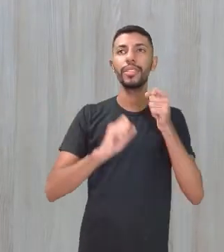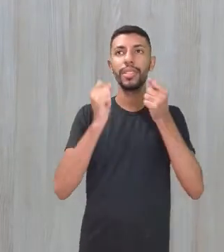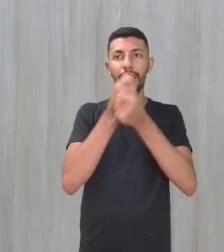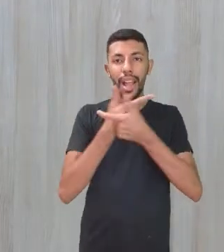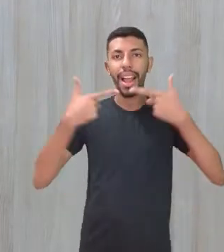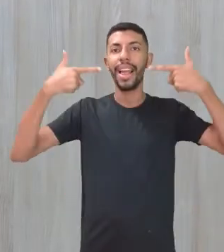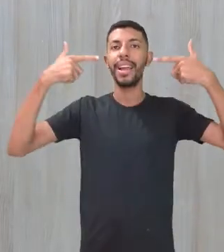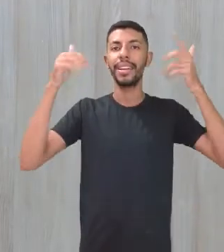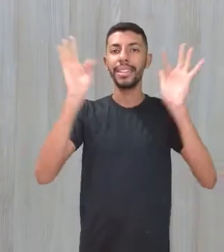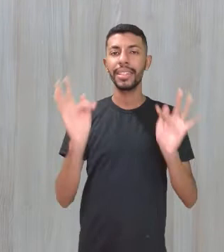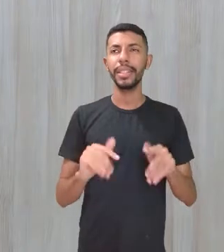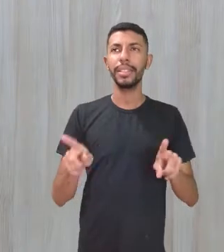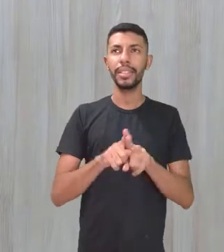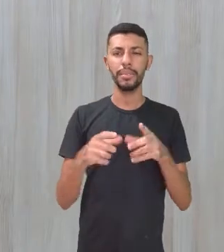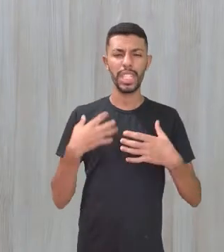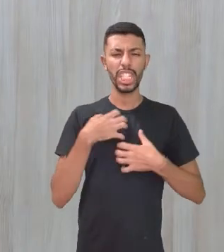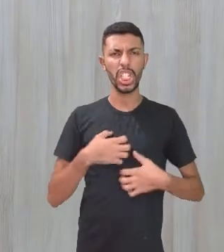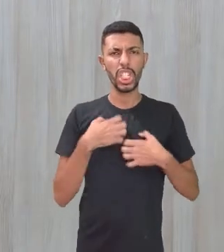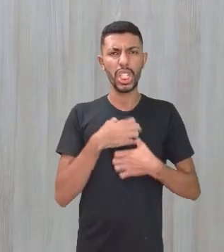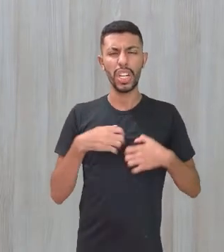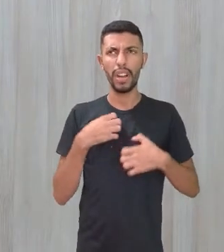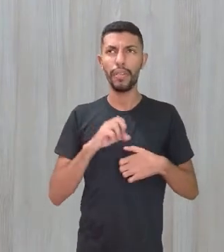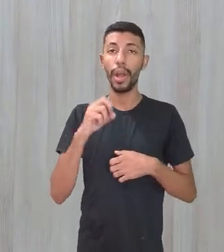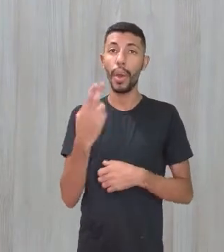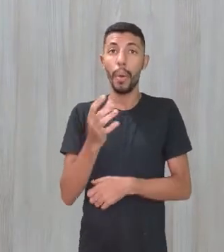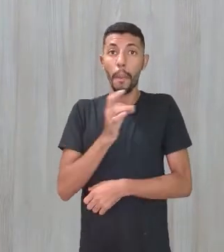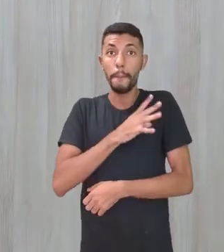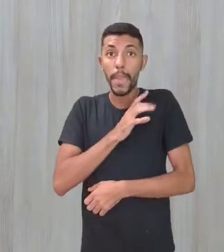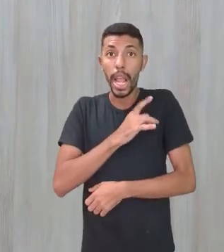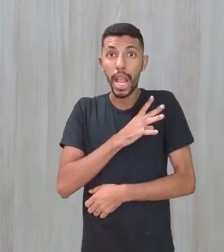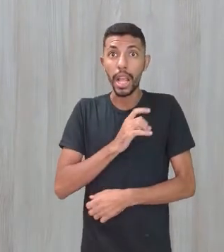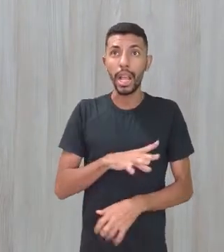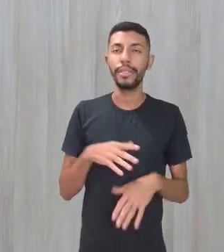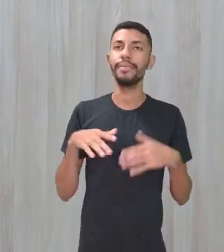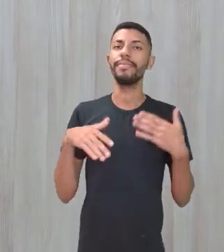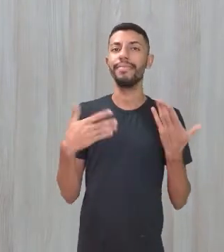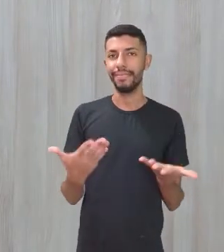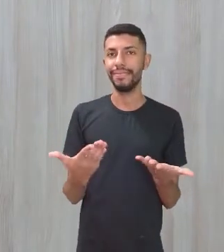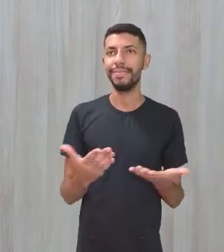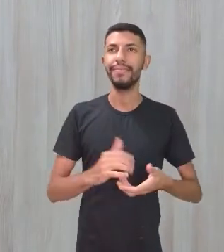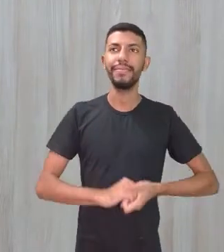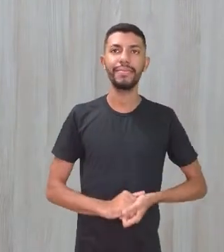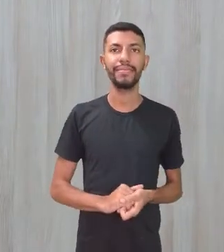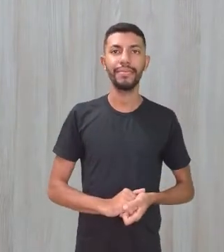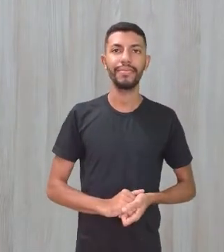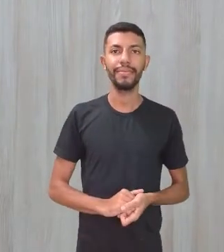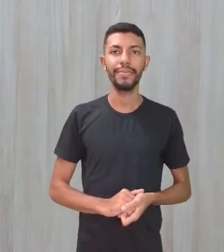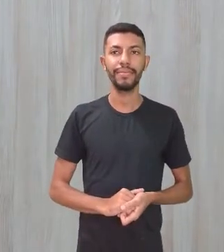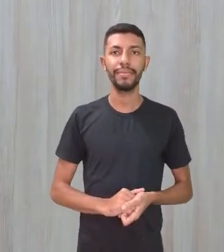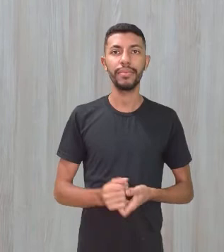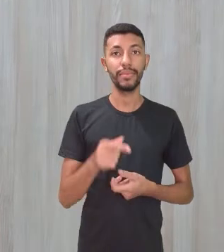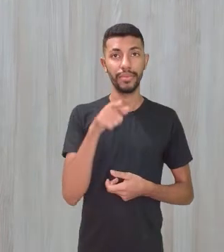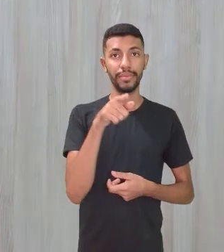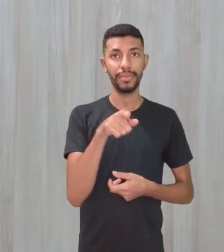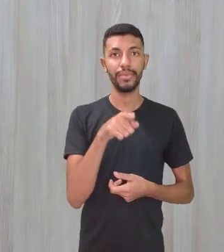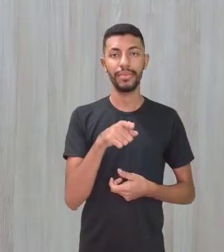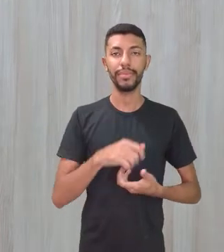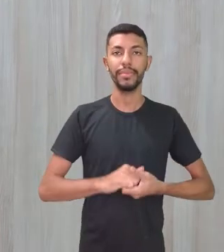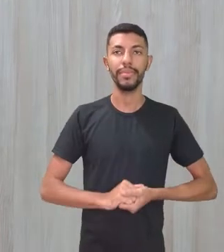alegria, está demonstrando raiva, está demonstrando medo. Tá, para